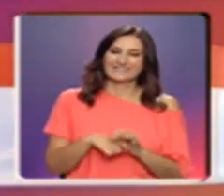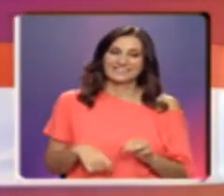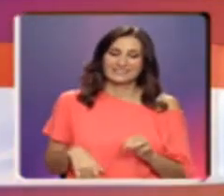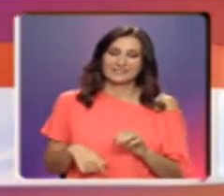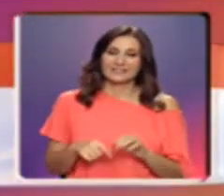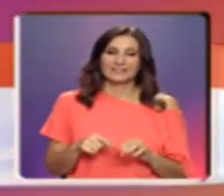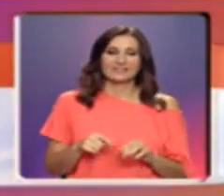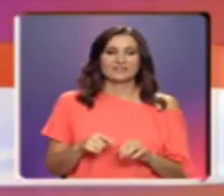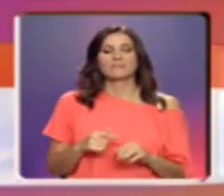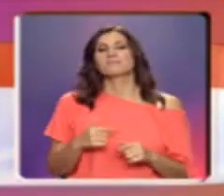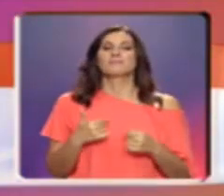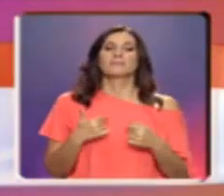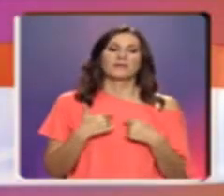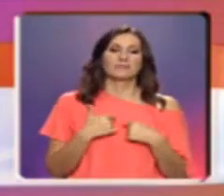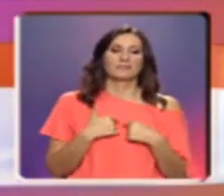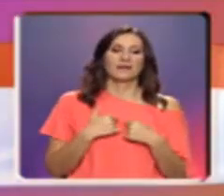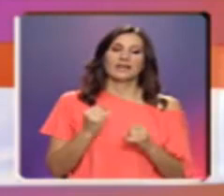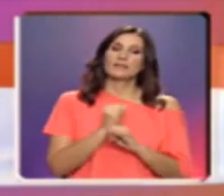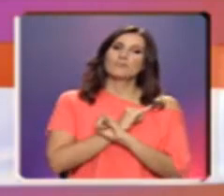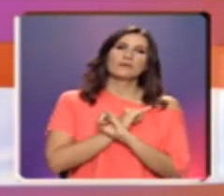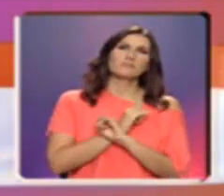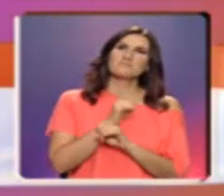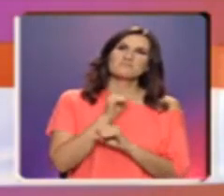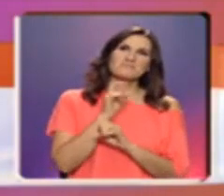Era completamente impossível,